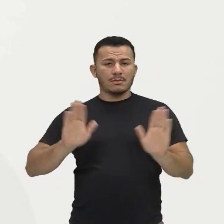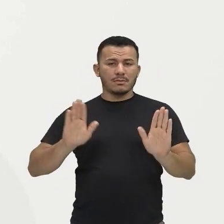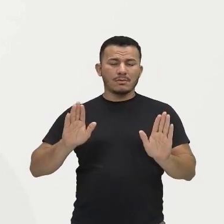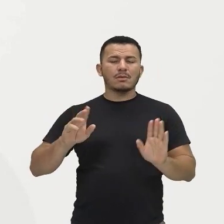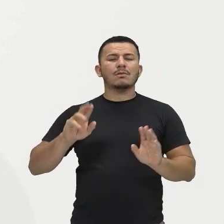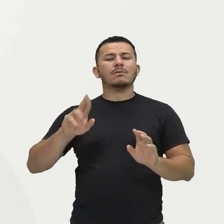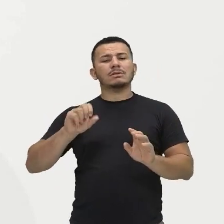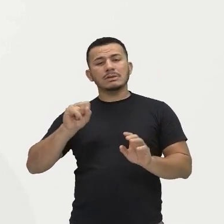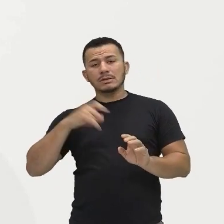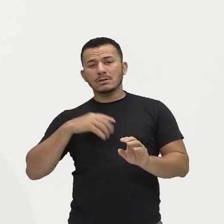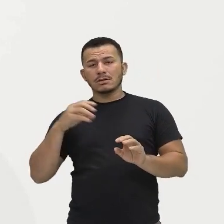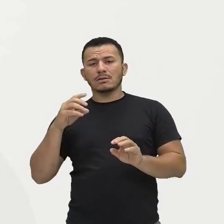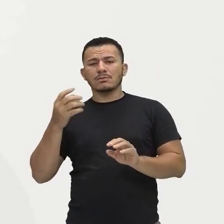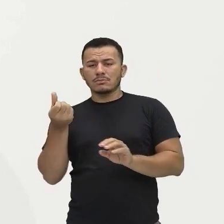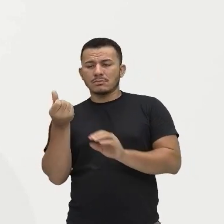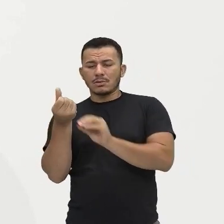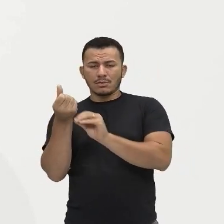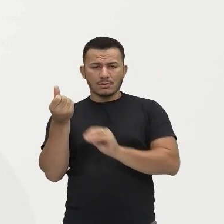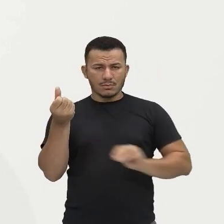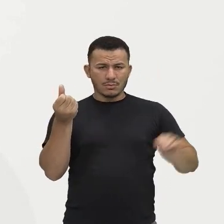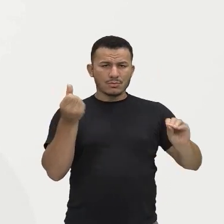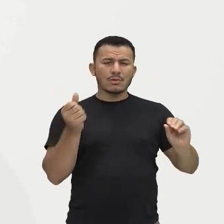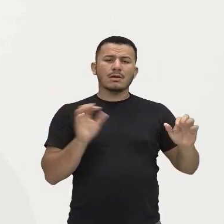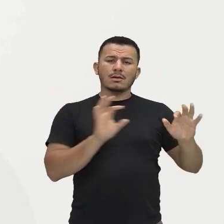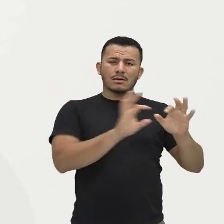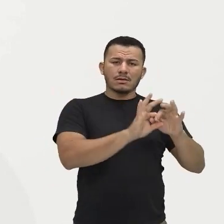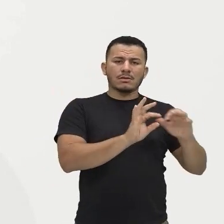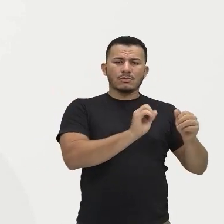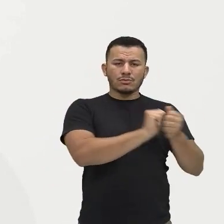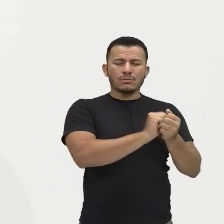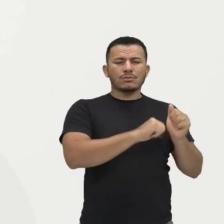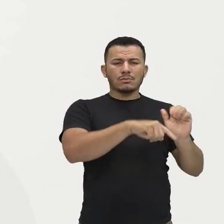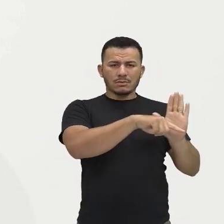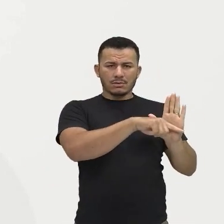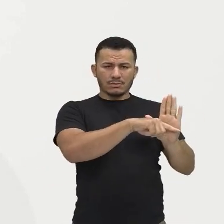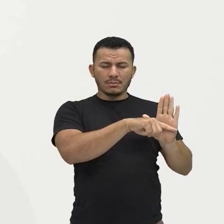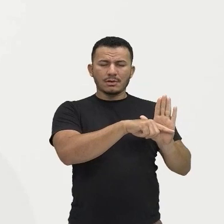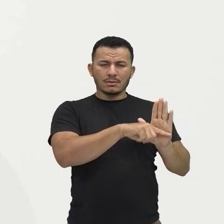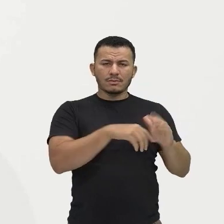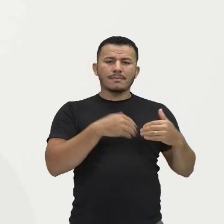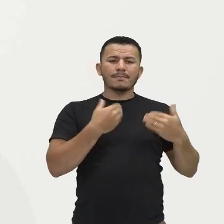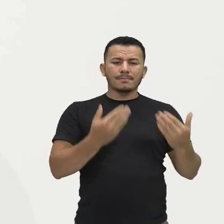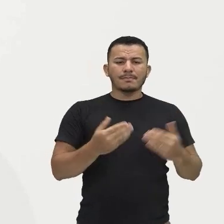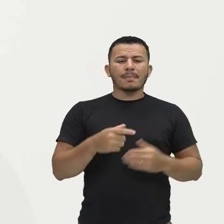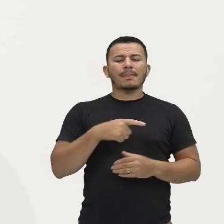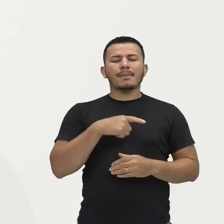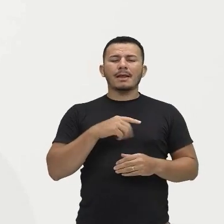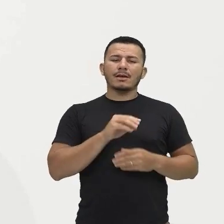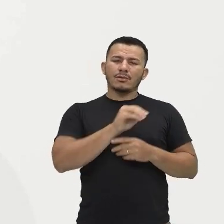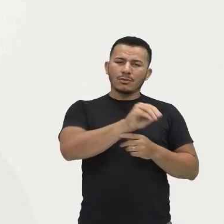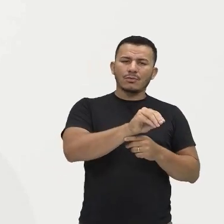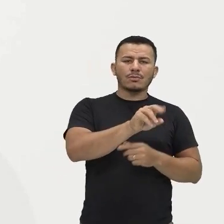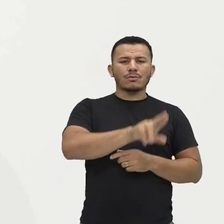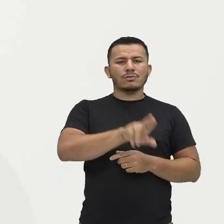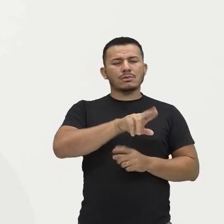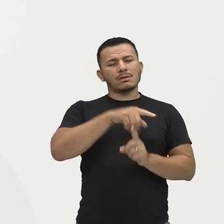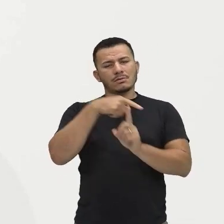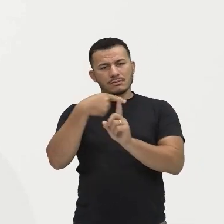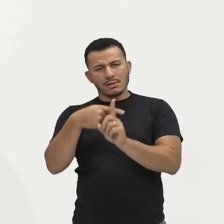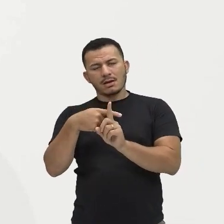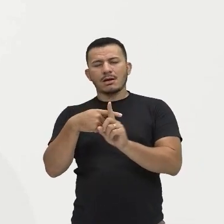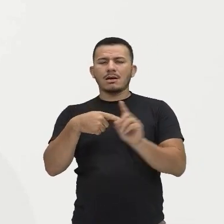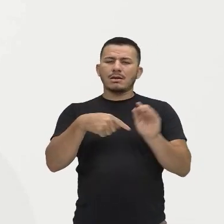de menos. Quando eu me desloco para a direita, é sentido. Então, a gente coloca o sinal de